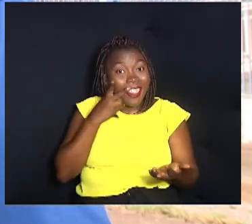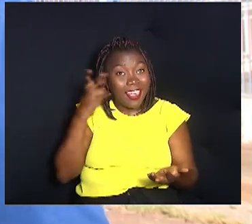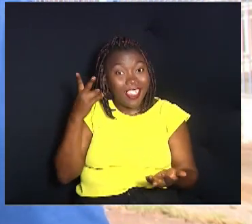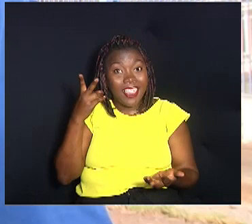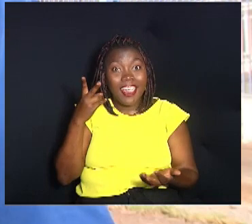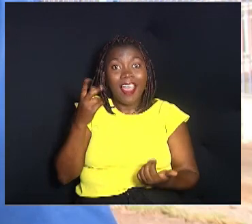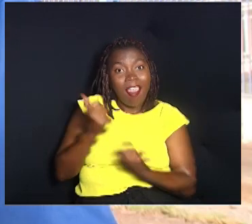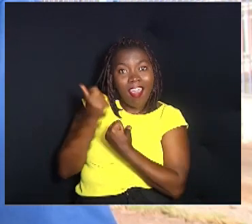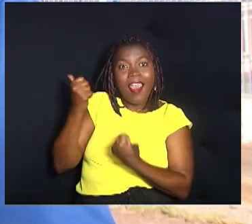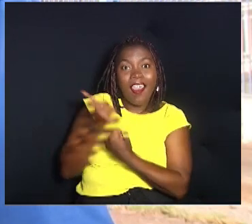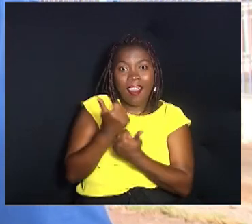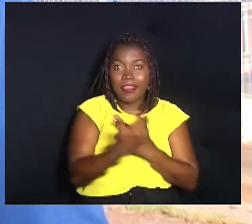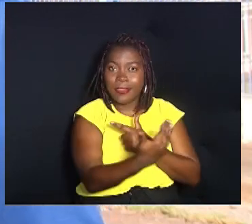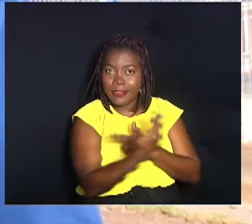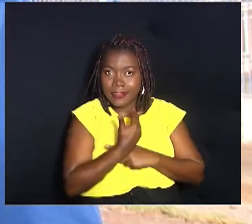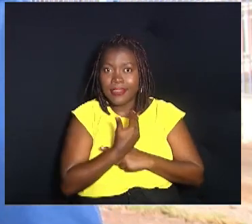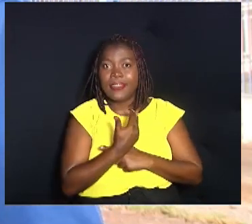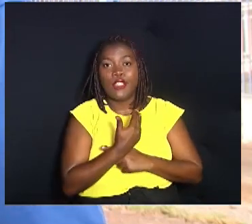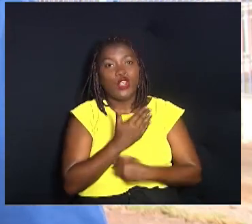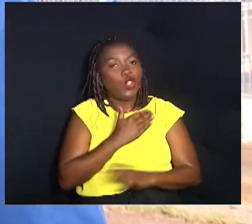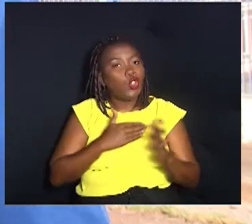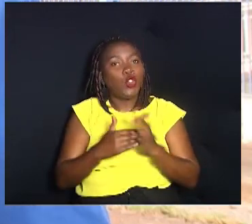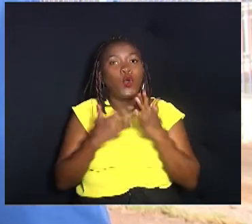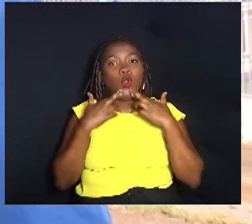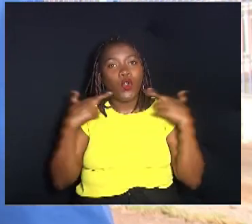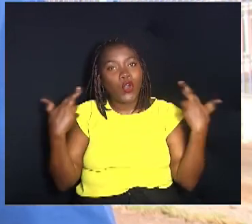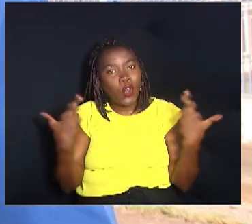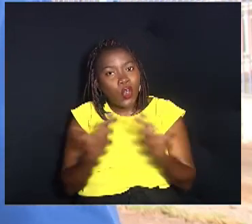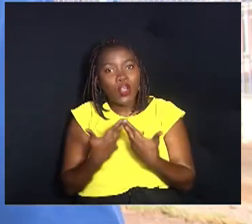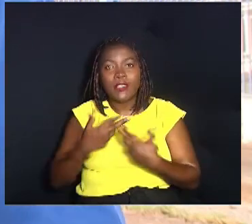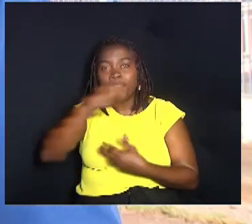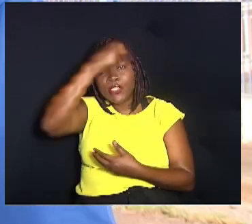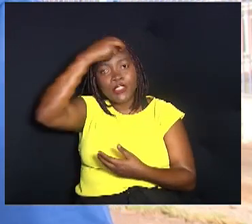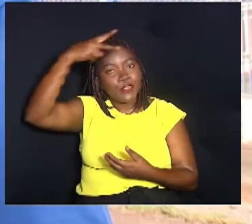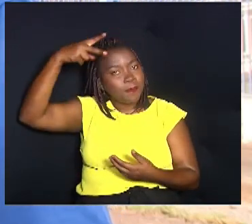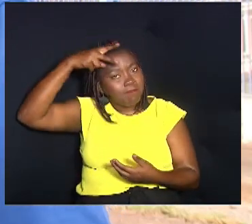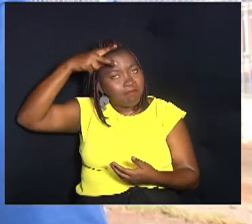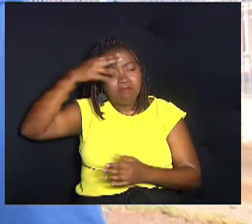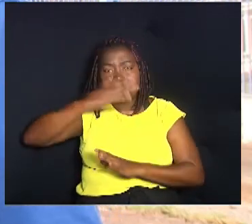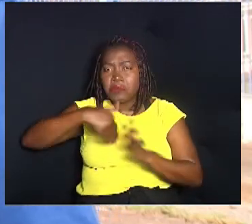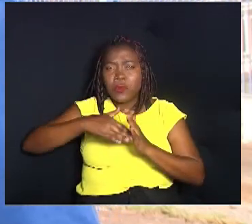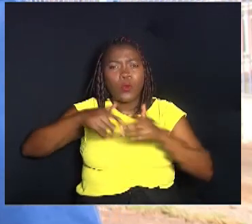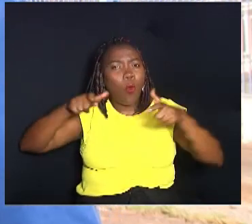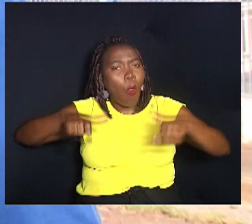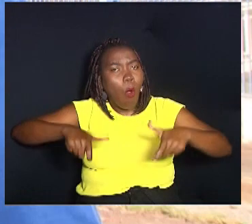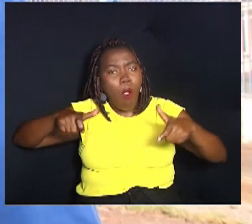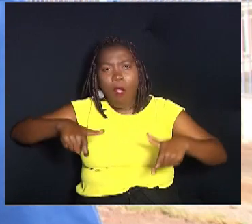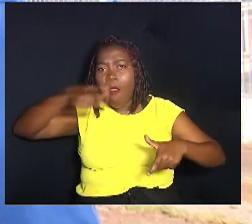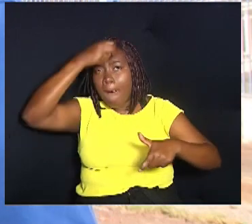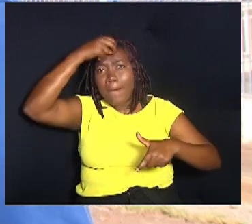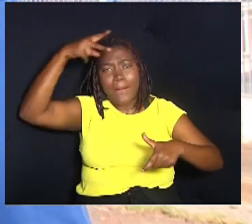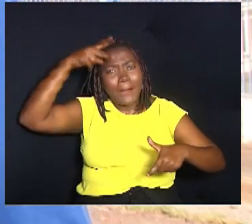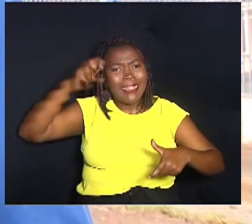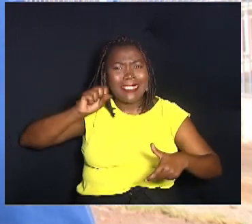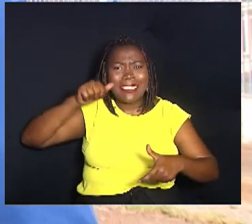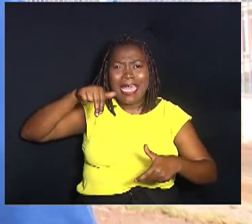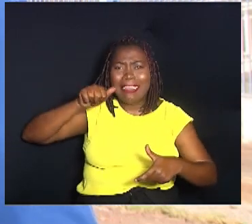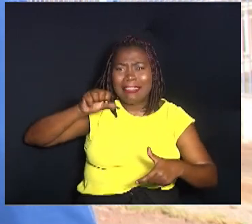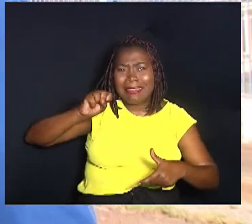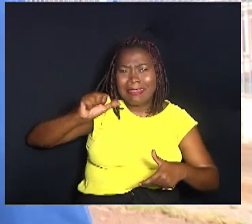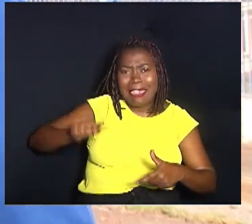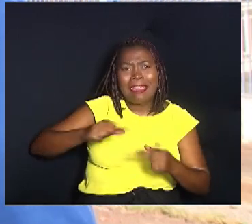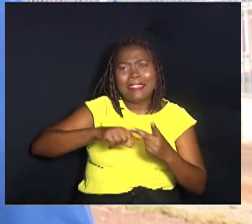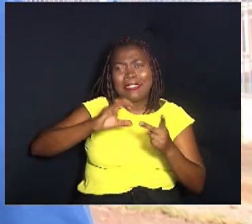nos apoiar em todas as reuniões, todas as prefeituras, em todos os locais da prefeitura, Sanasa, CPFL,